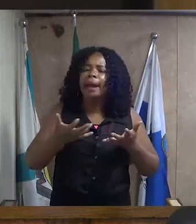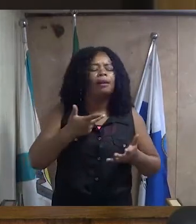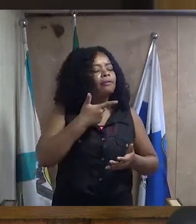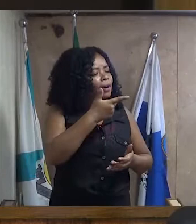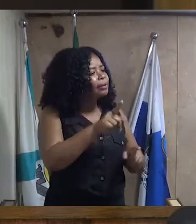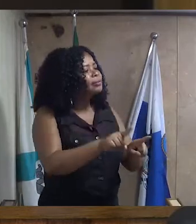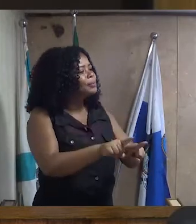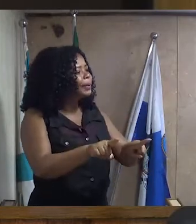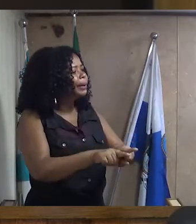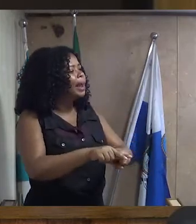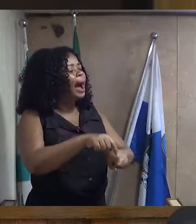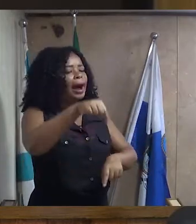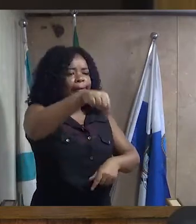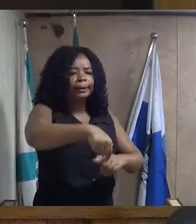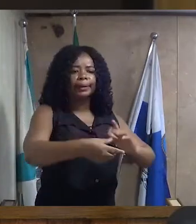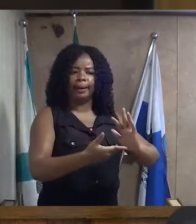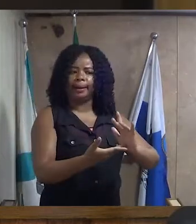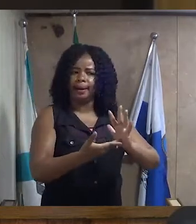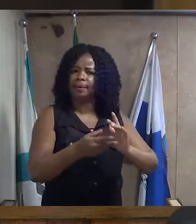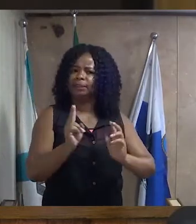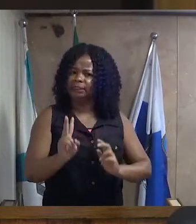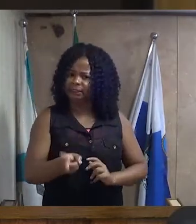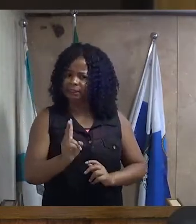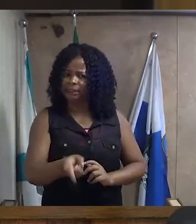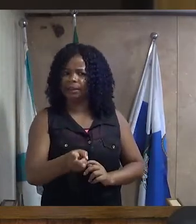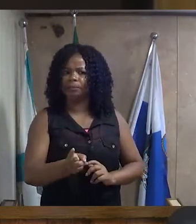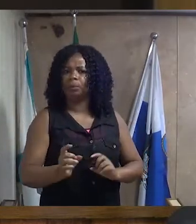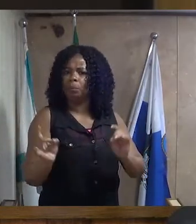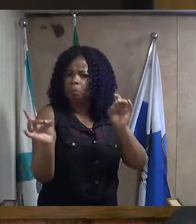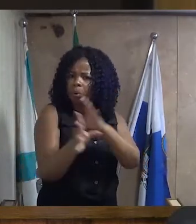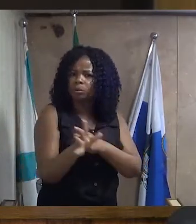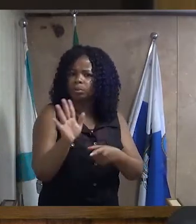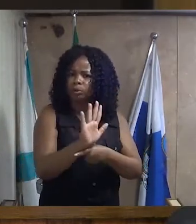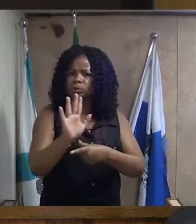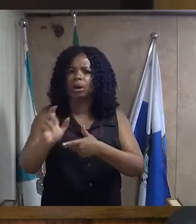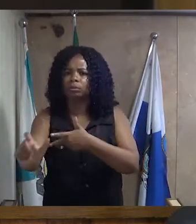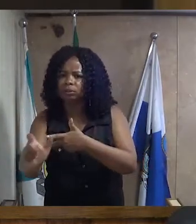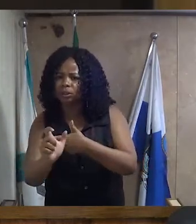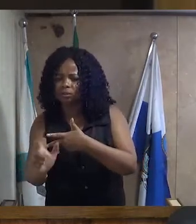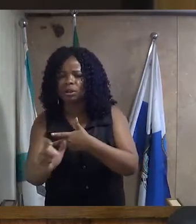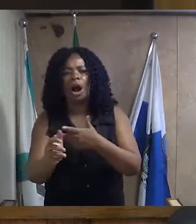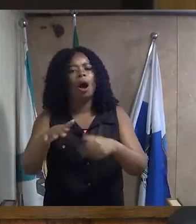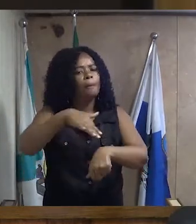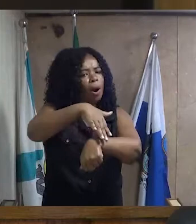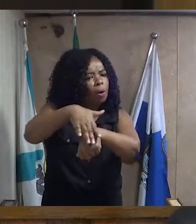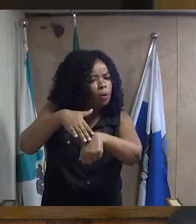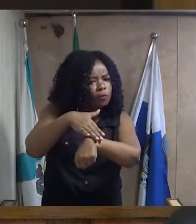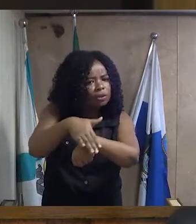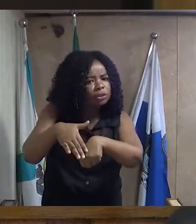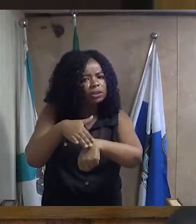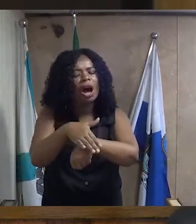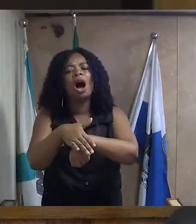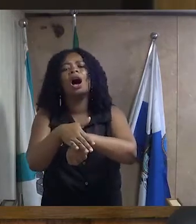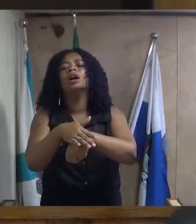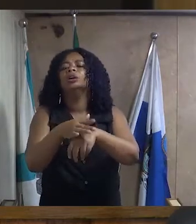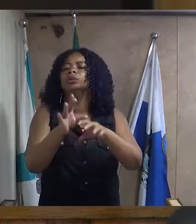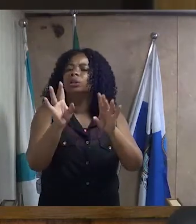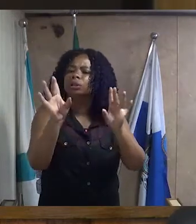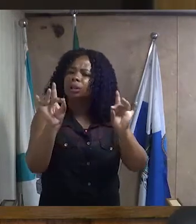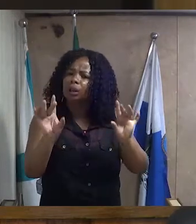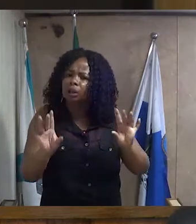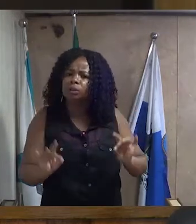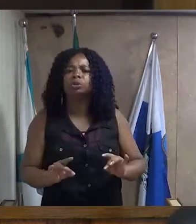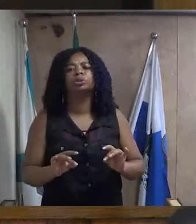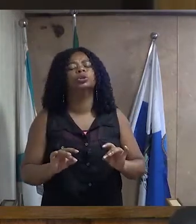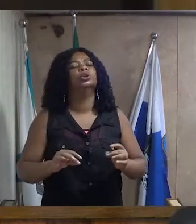Legislativa está sempre à disposição do nosso executivo para conversar, das estatais, de todos os órgãos públicos